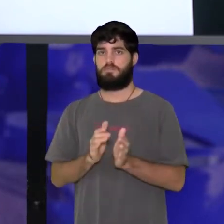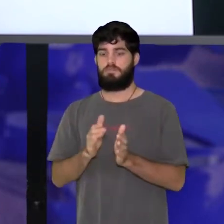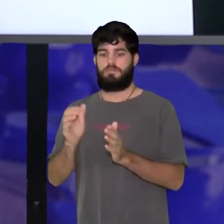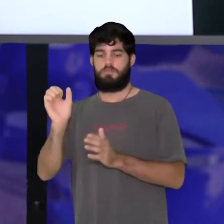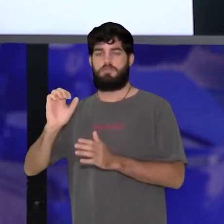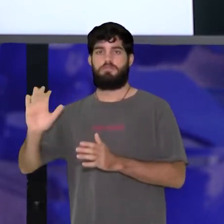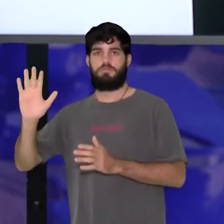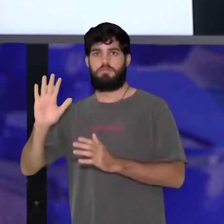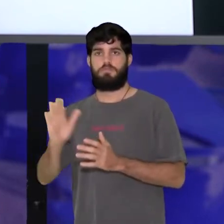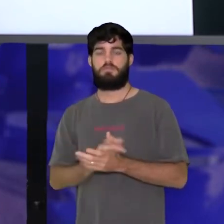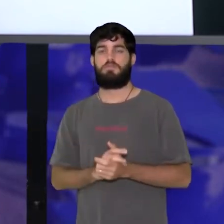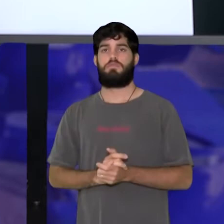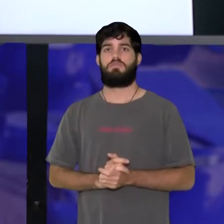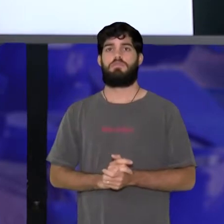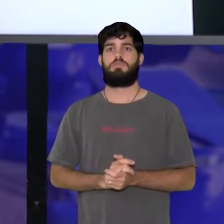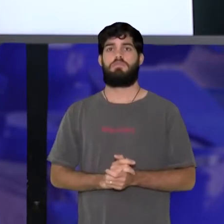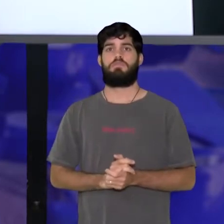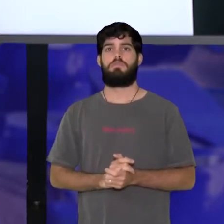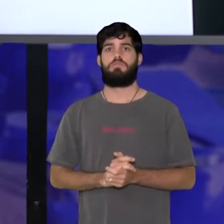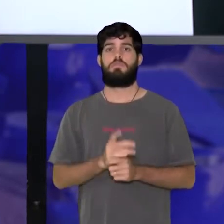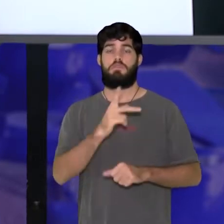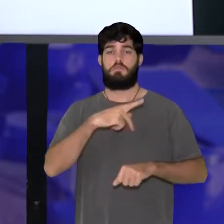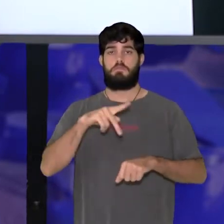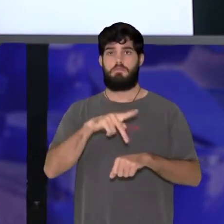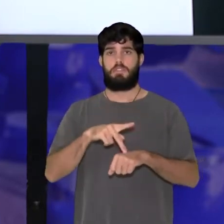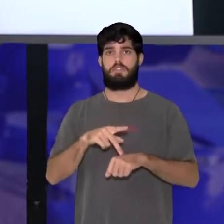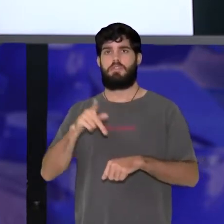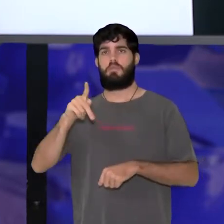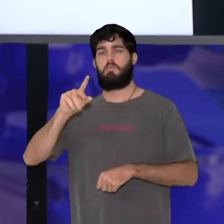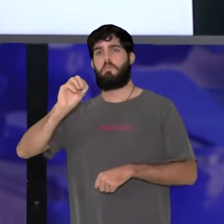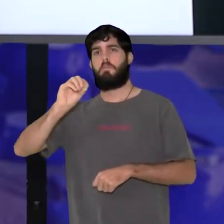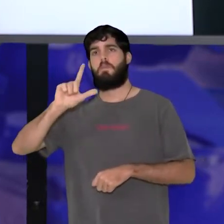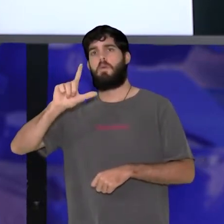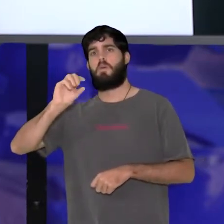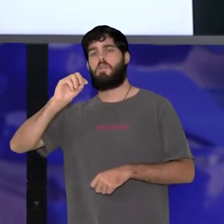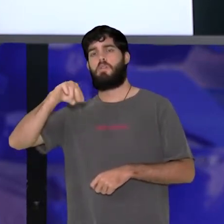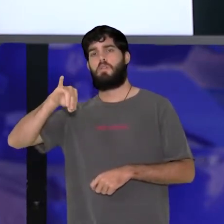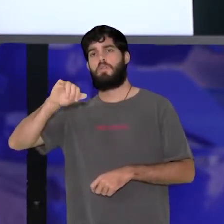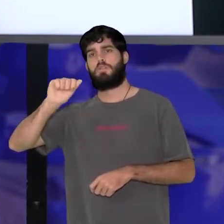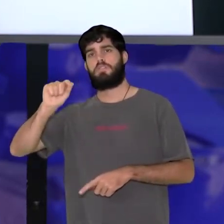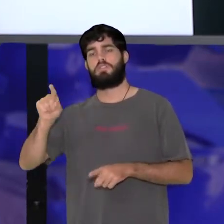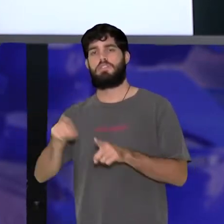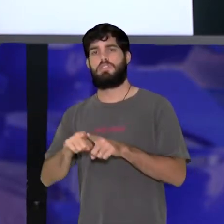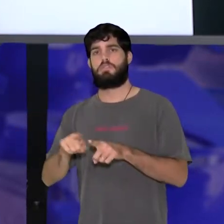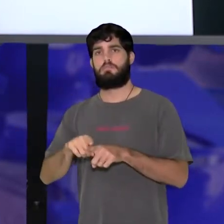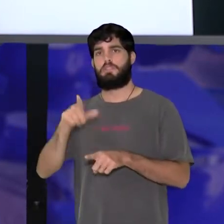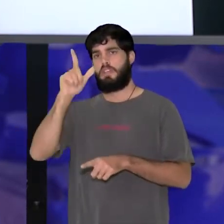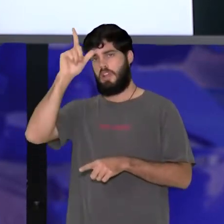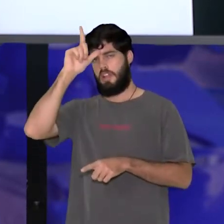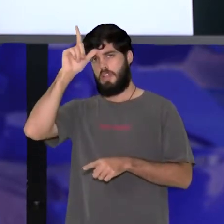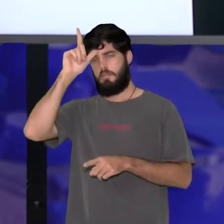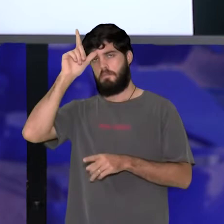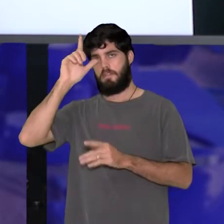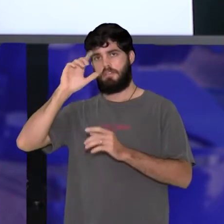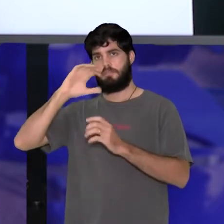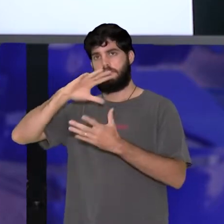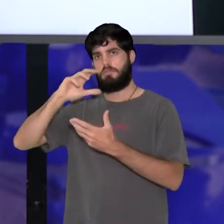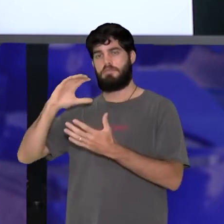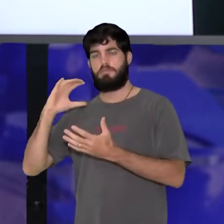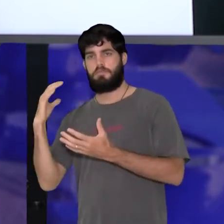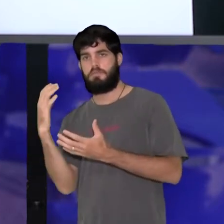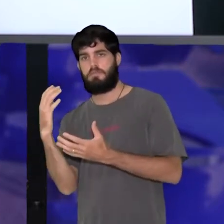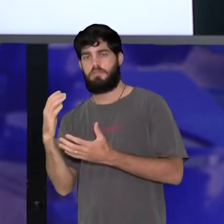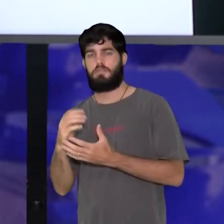europeu. Países como a Polônia, a Alemanha Oriental, bem